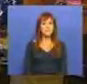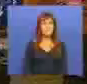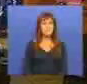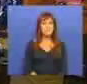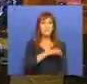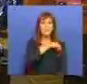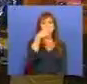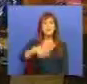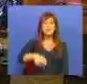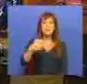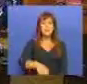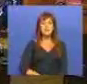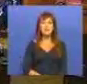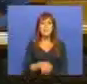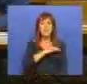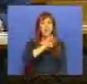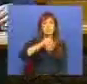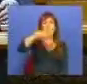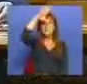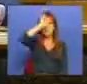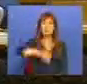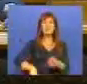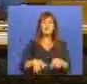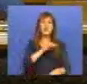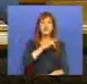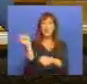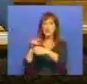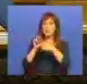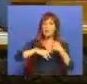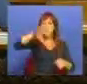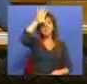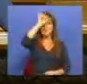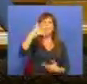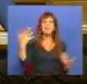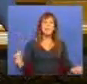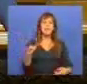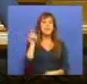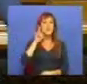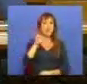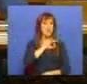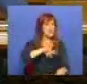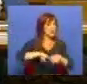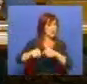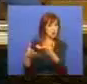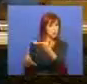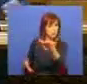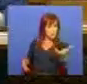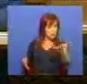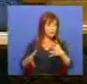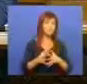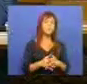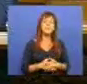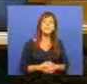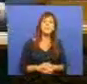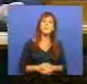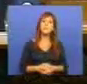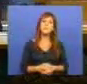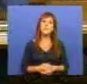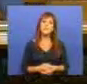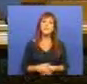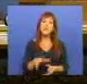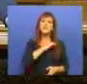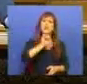Senhor Presidente, Senhor Primeiro-Ministro, Senhores Membros do Governo, Senhoras e Senhores Deputados.